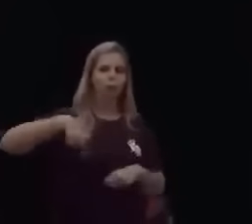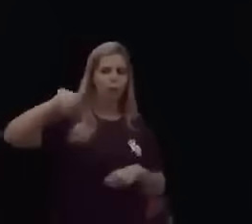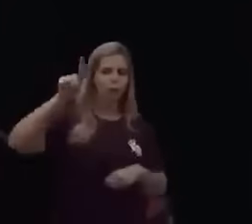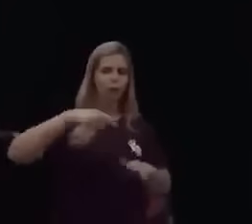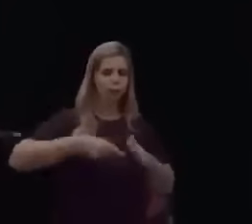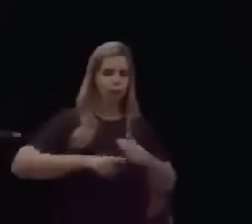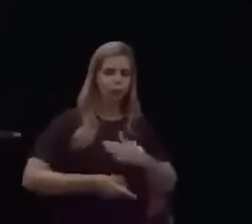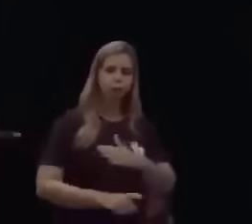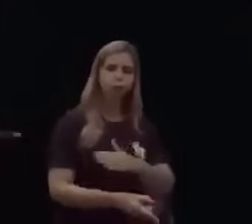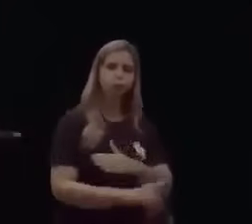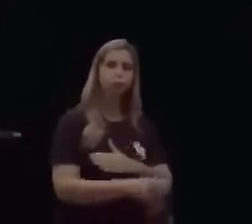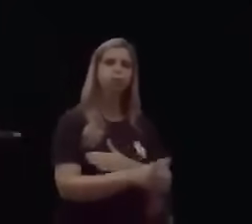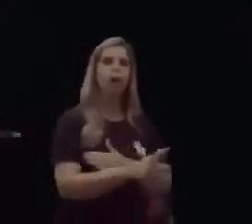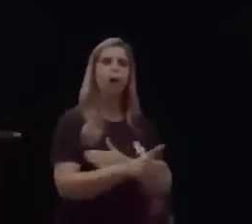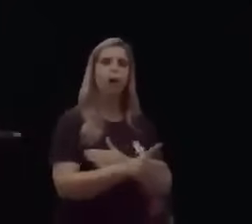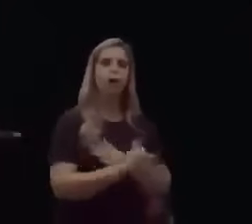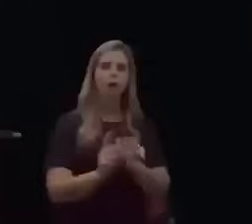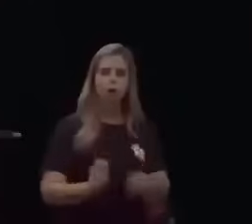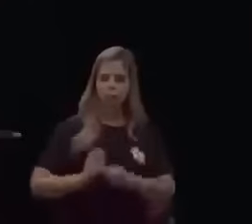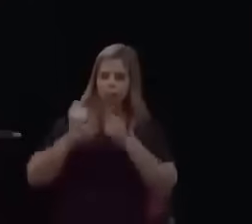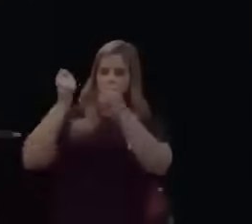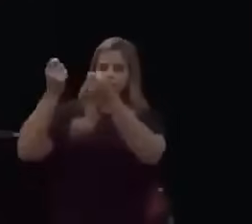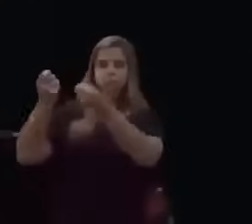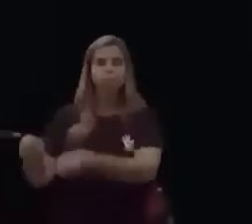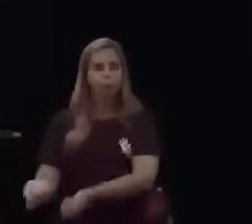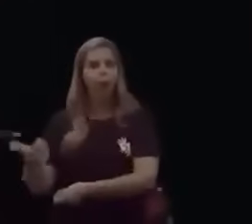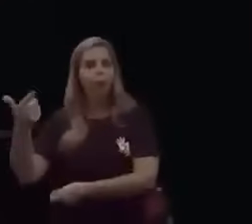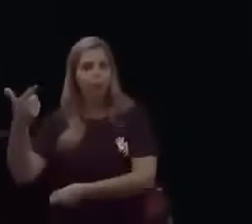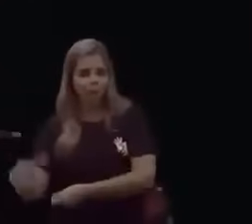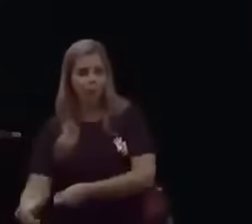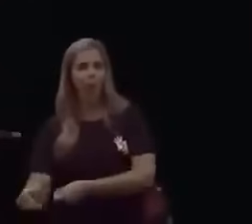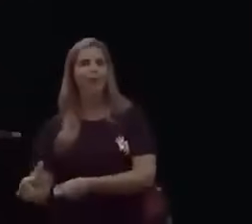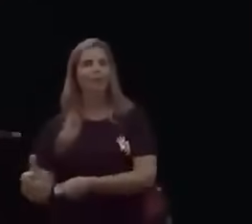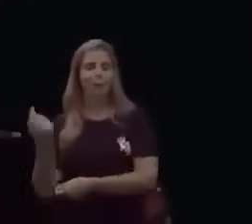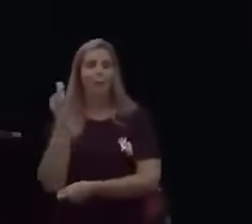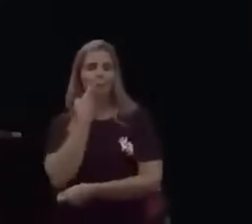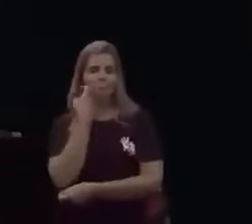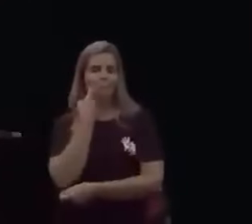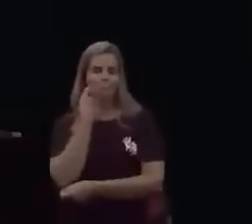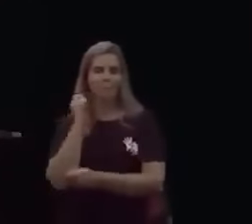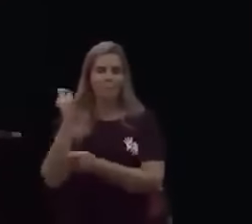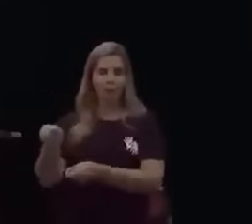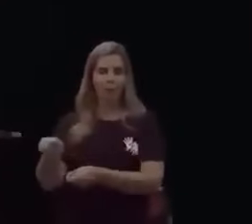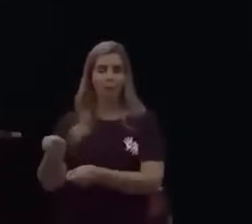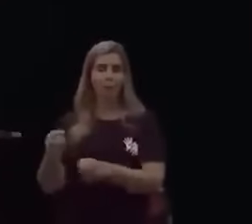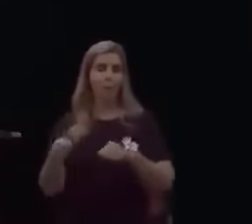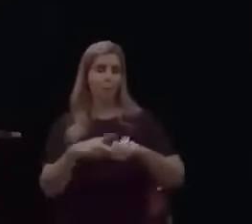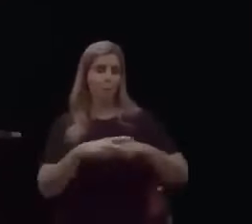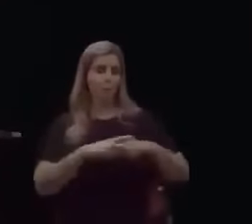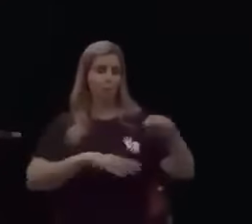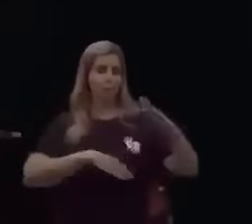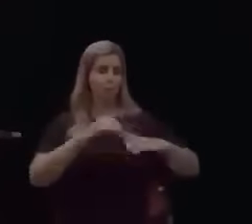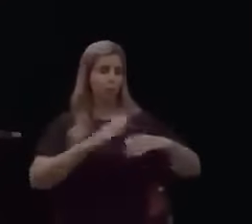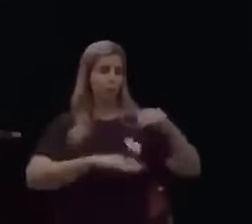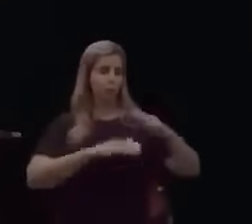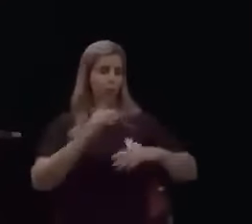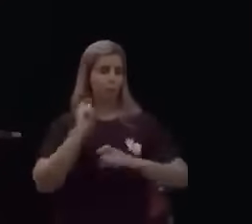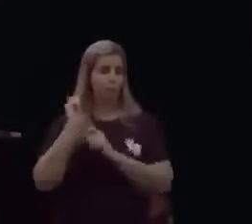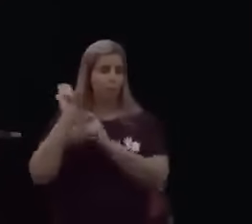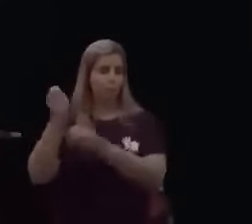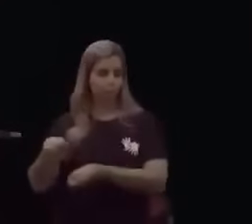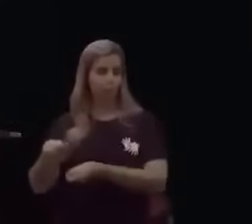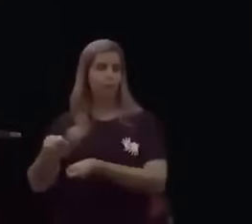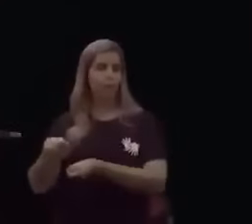fundo e lance as redes para pescar. Pedro, que era um profissional, deve ter dito